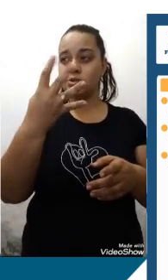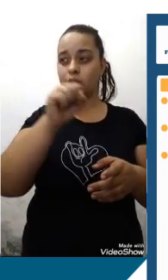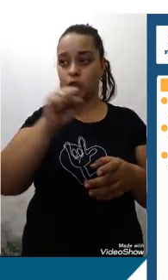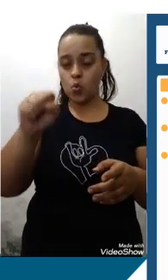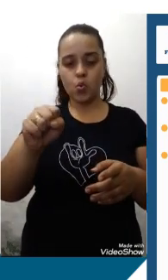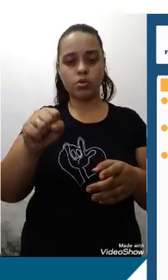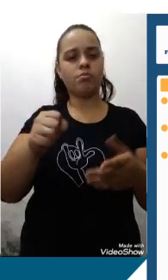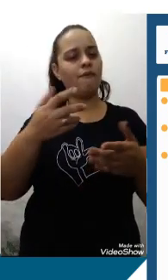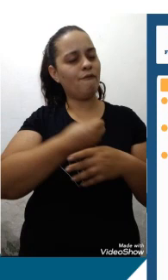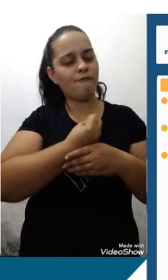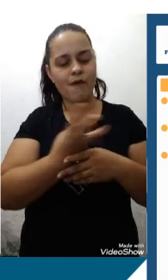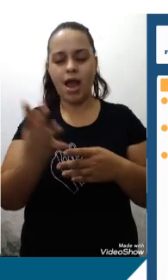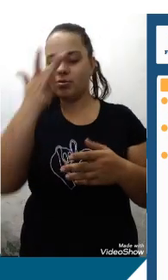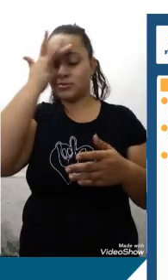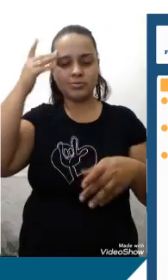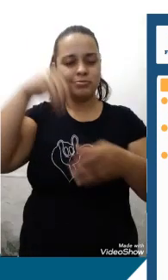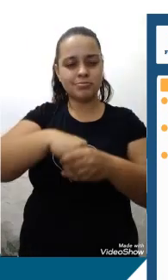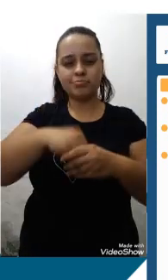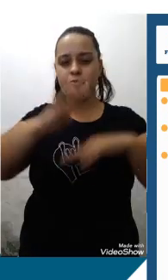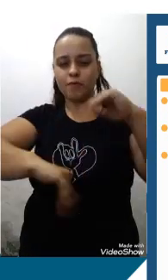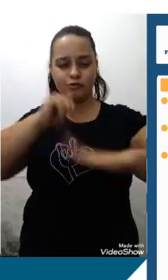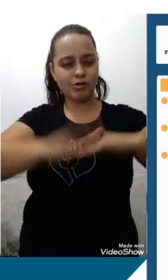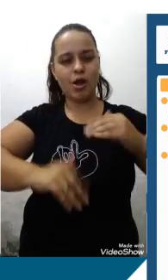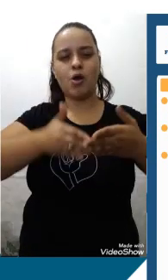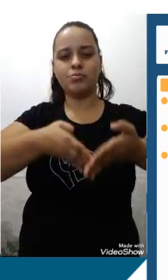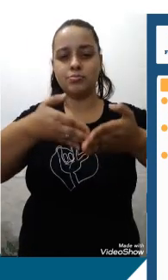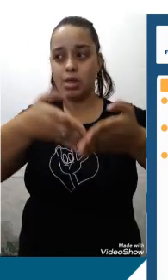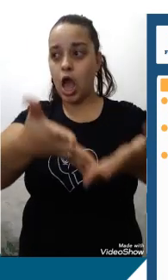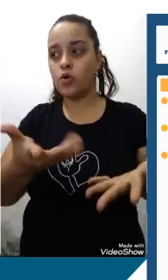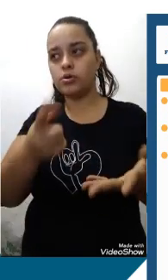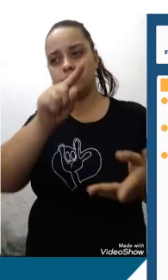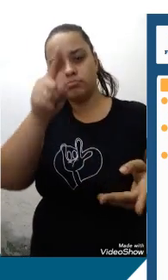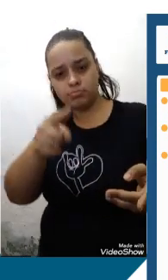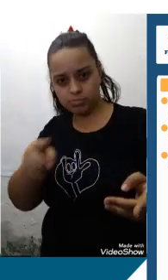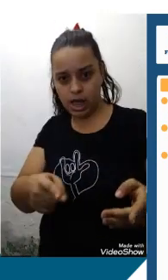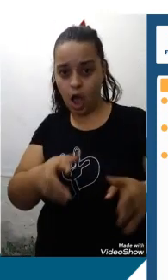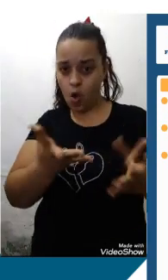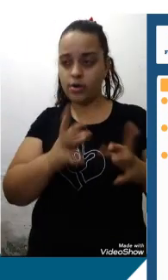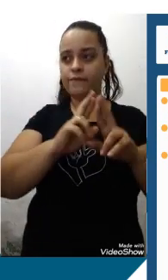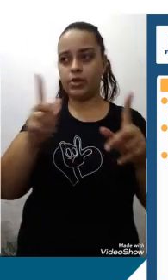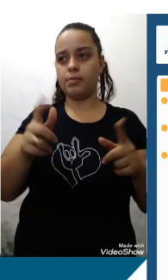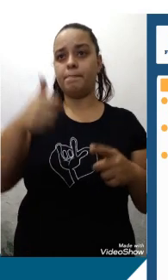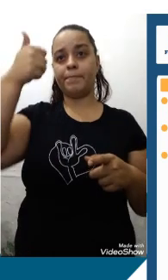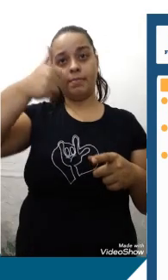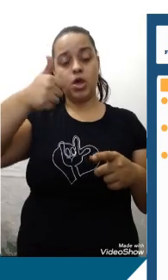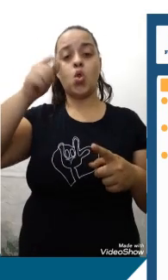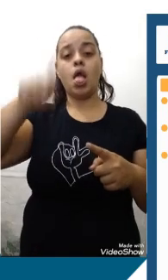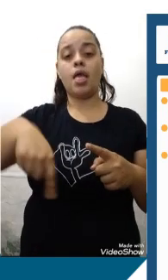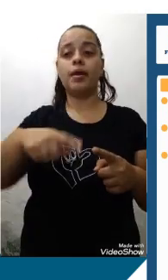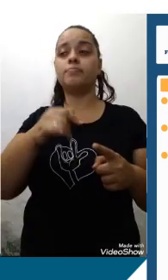representando várias expedições realizadas por vários navegantes. As próximas linhas que a gente vai marcar são um pouquinho diferentes. A primeira delas